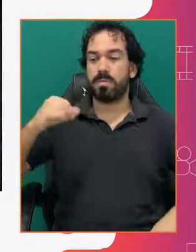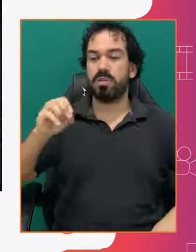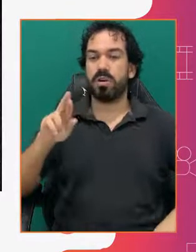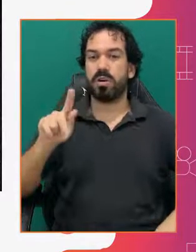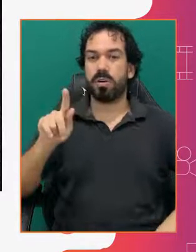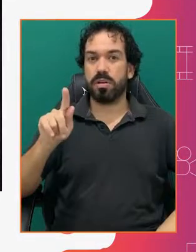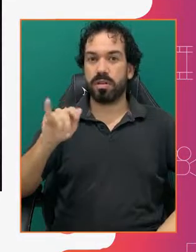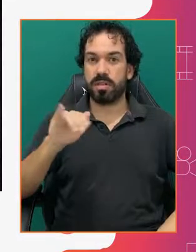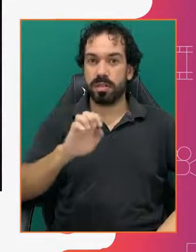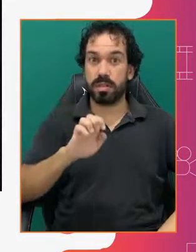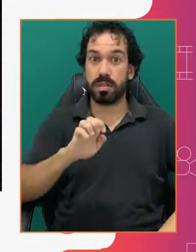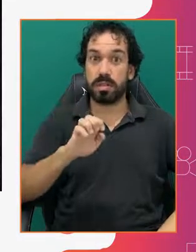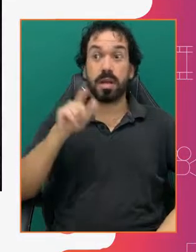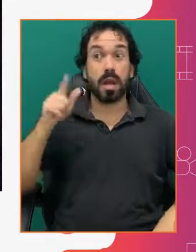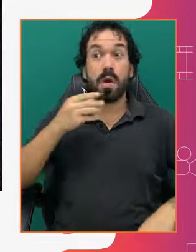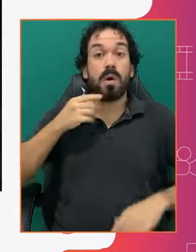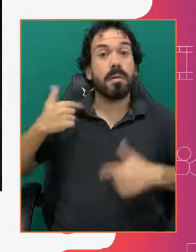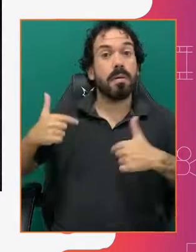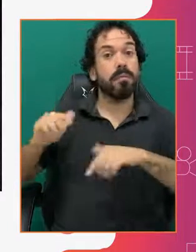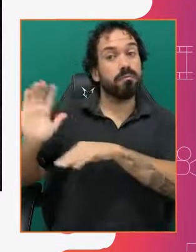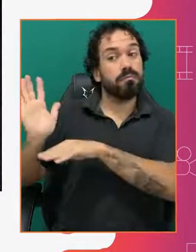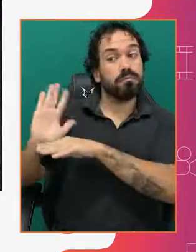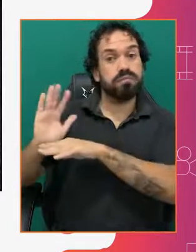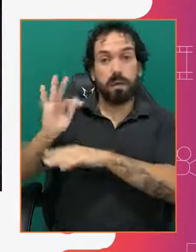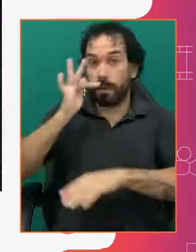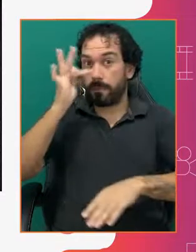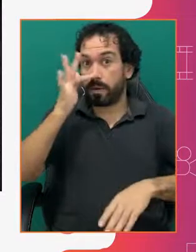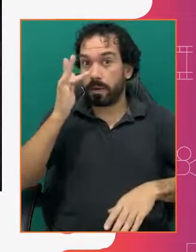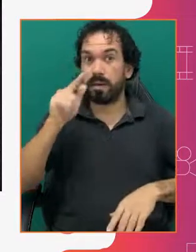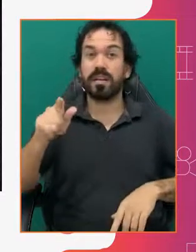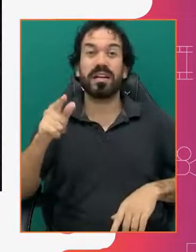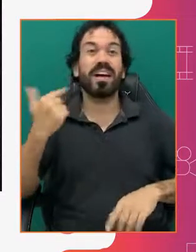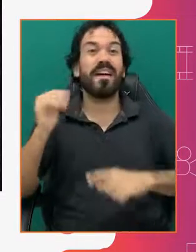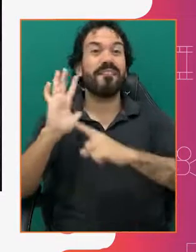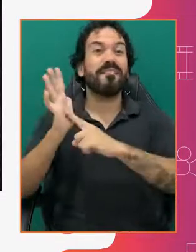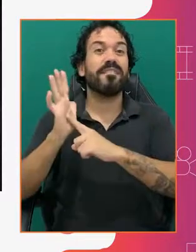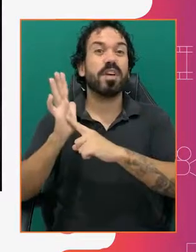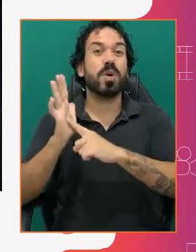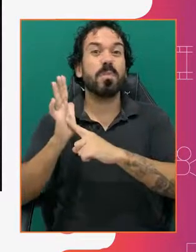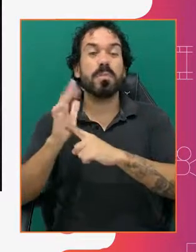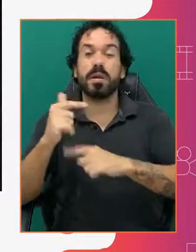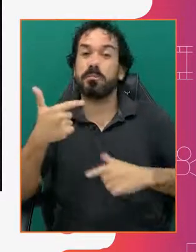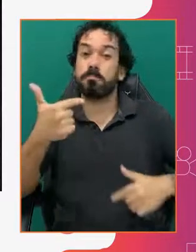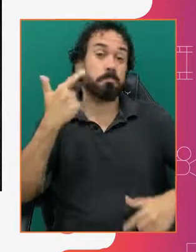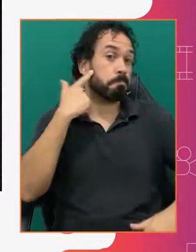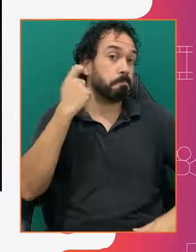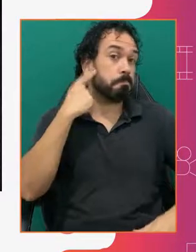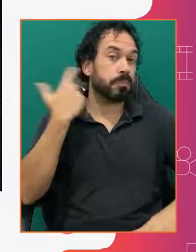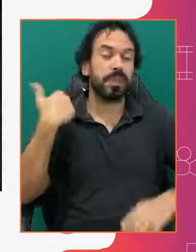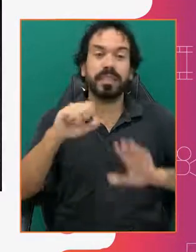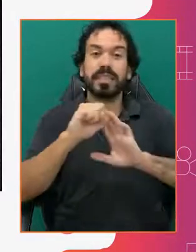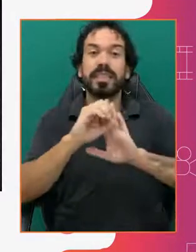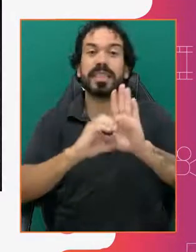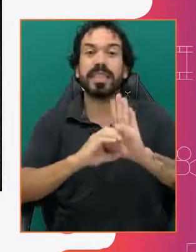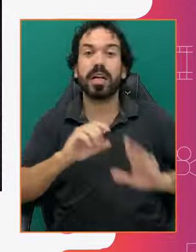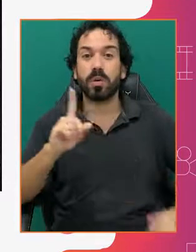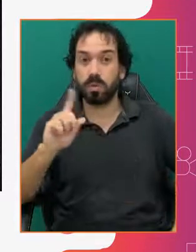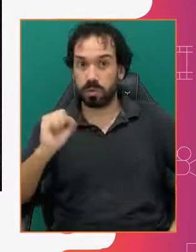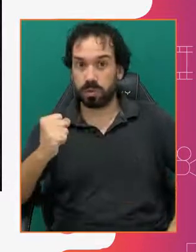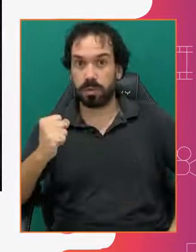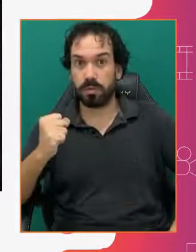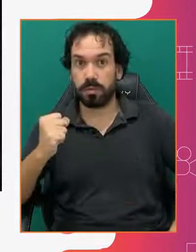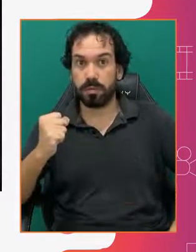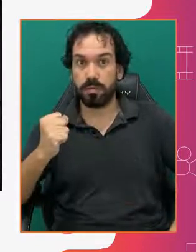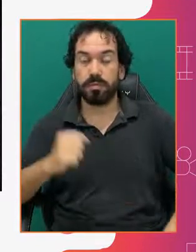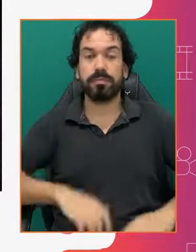Méliès, que foi um cineasta francês, dos filmes mudos do final do século XVIII. E